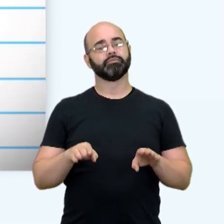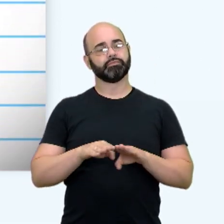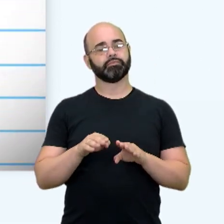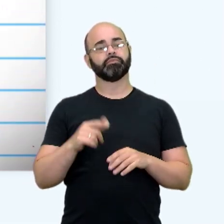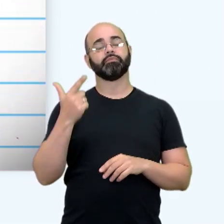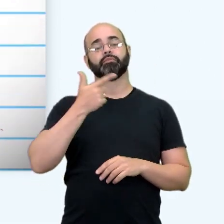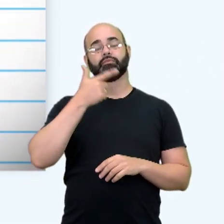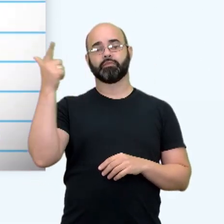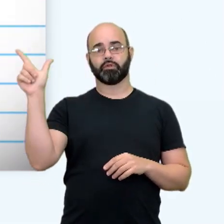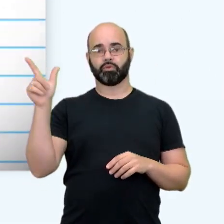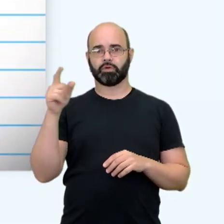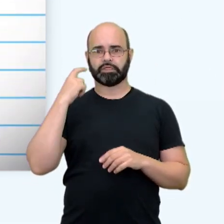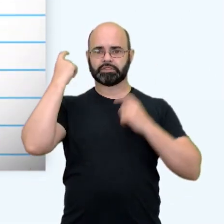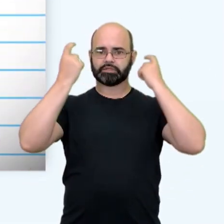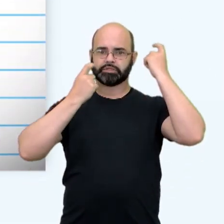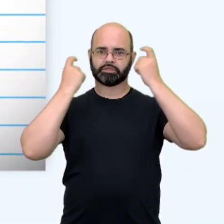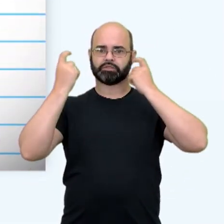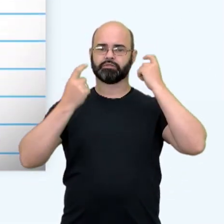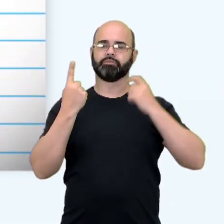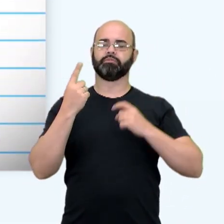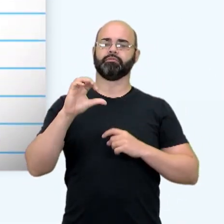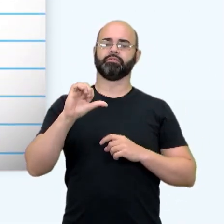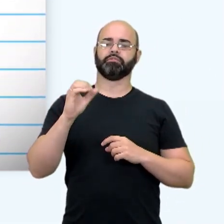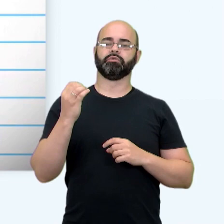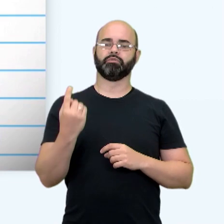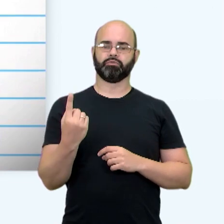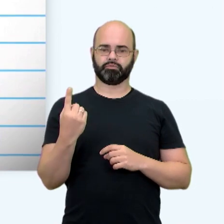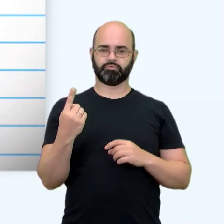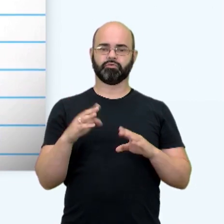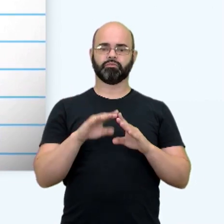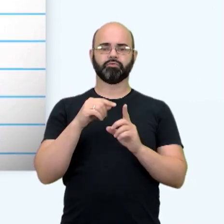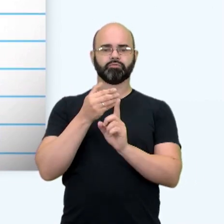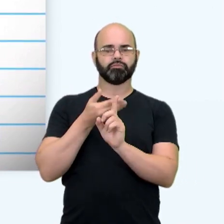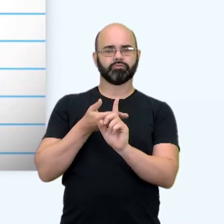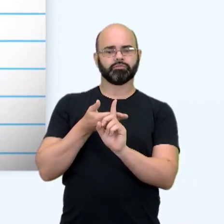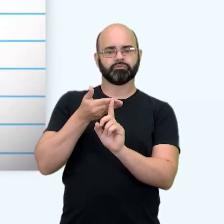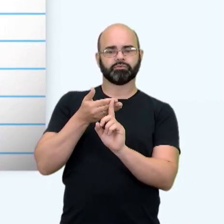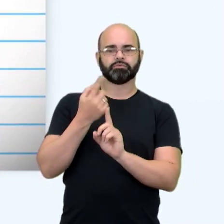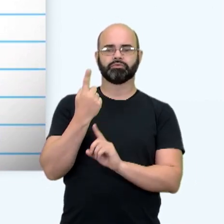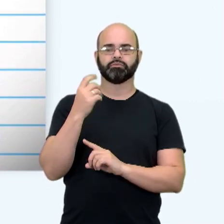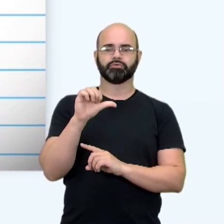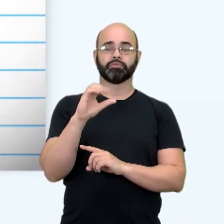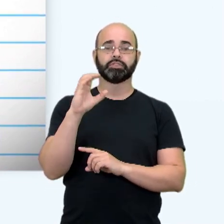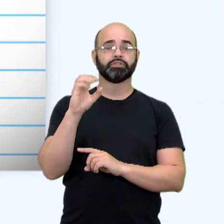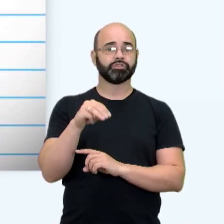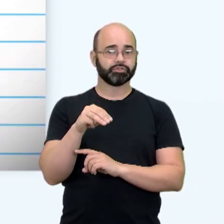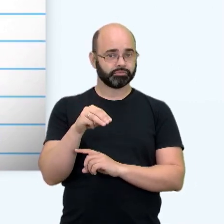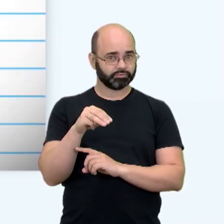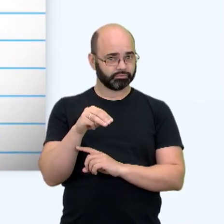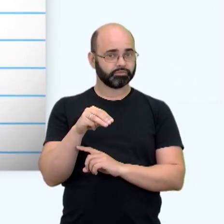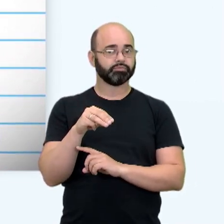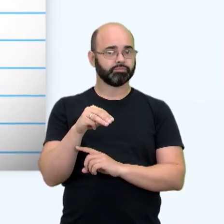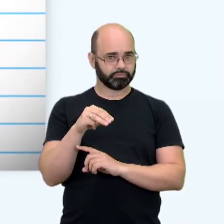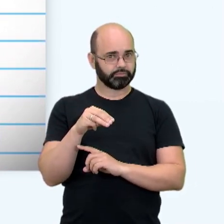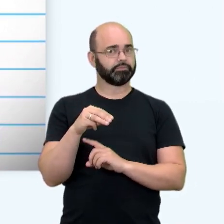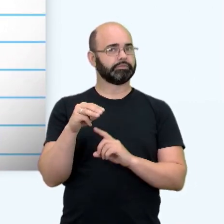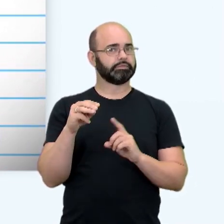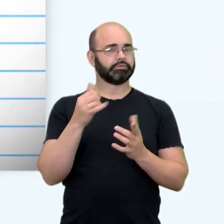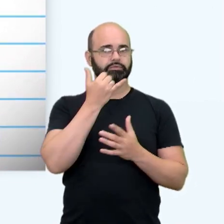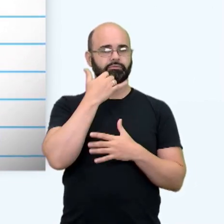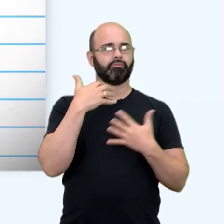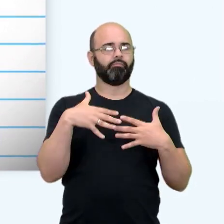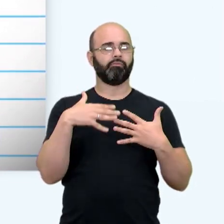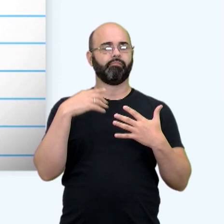De 1901 a 2010, o nível do mar aumentou em média 19 centímetros. É um assunto especialmente sensível